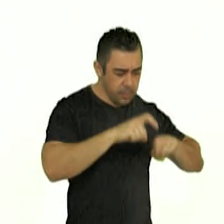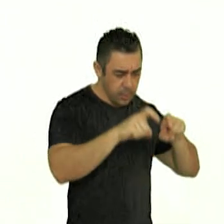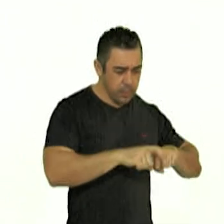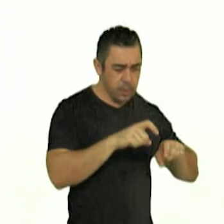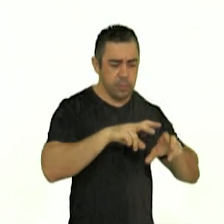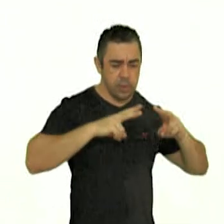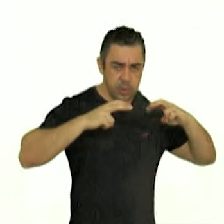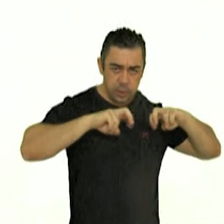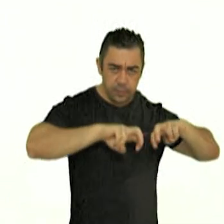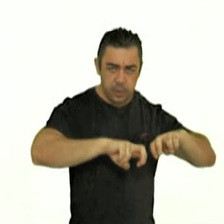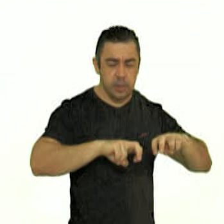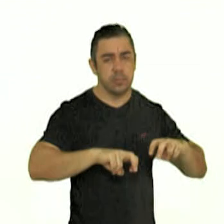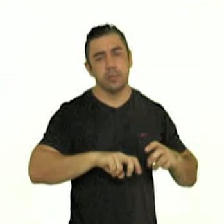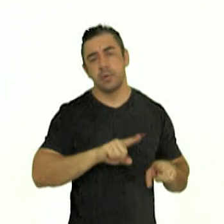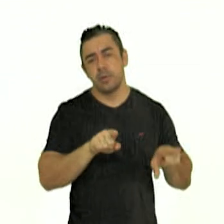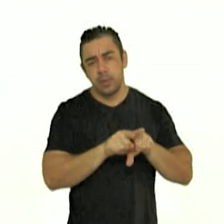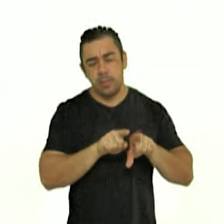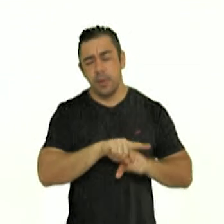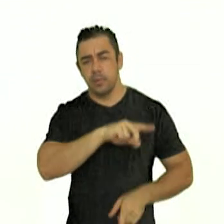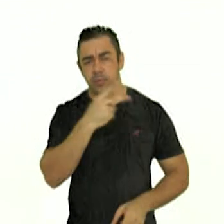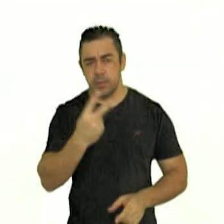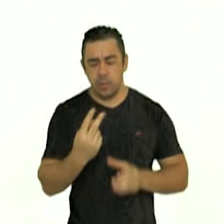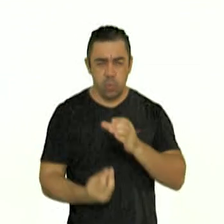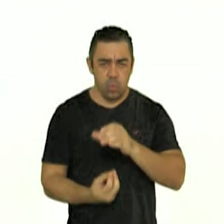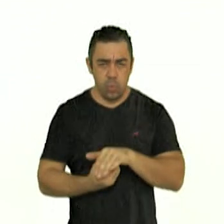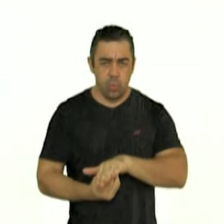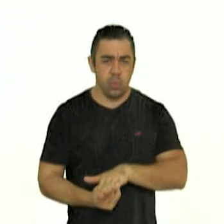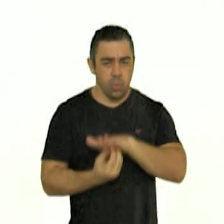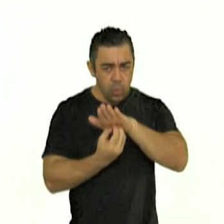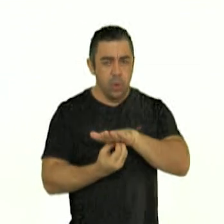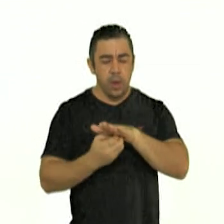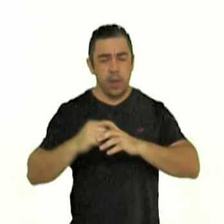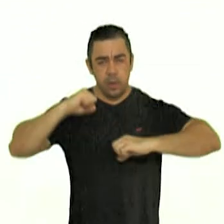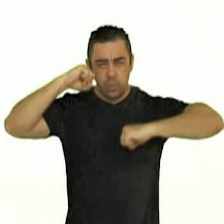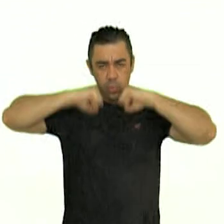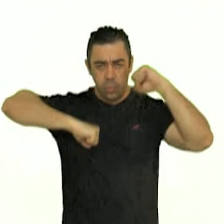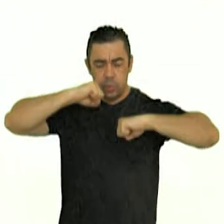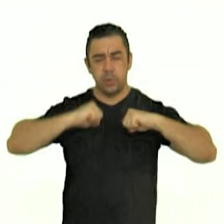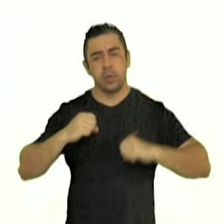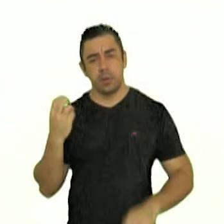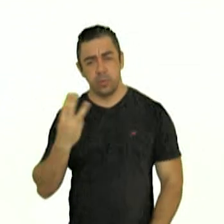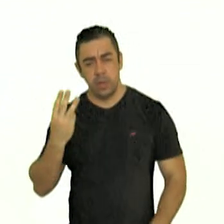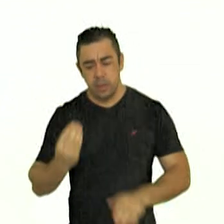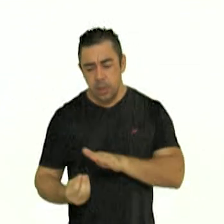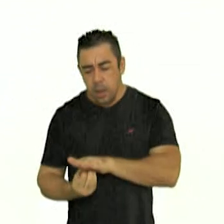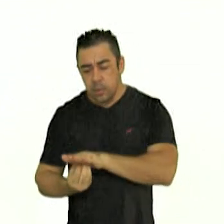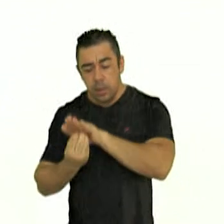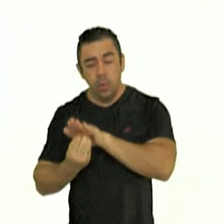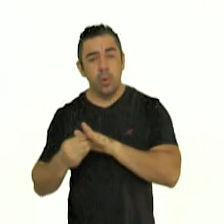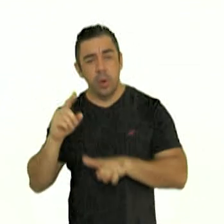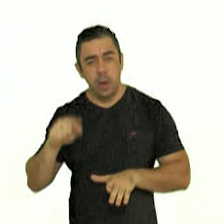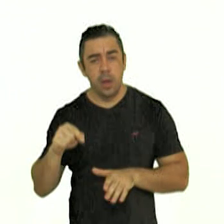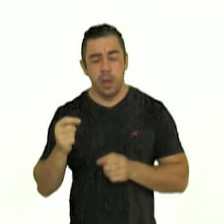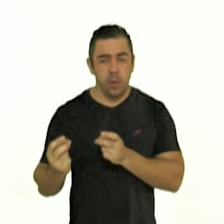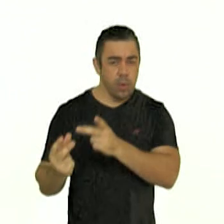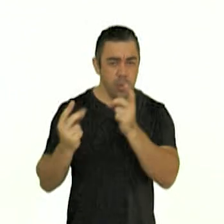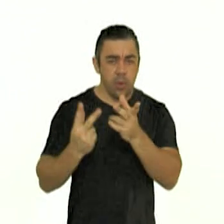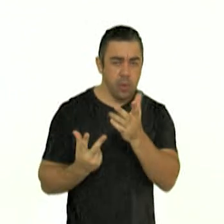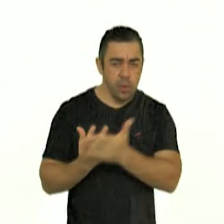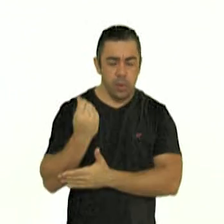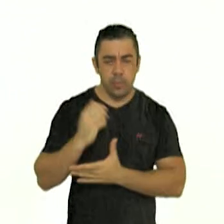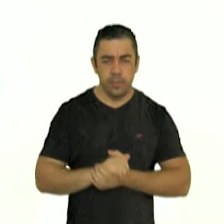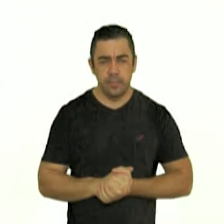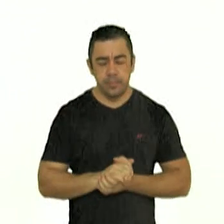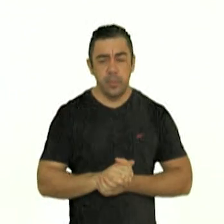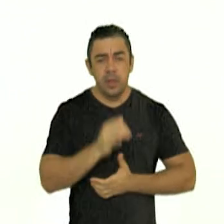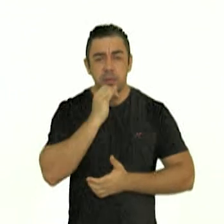agropecuária, extrativismo, também na indústria e no comércio. Alguns produtos lá, vinho,